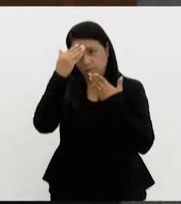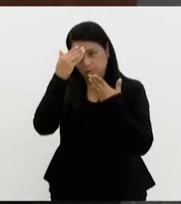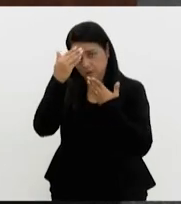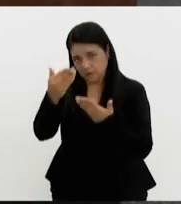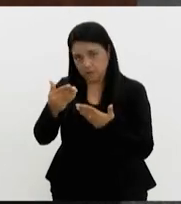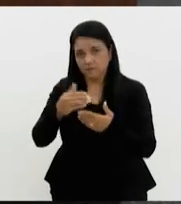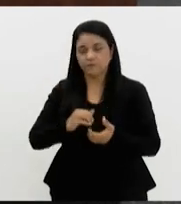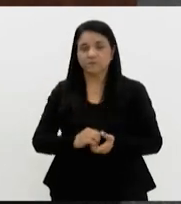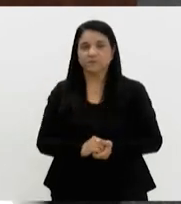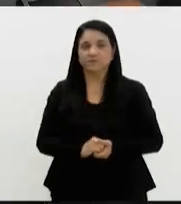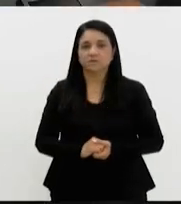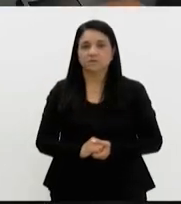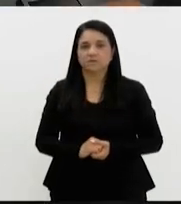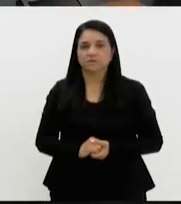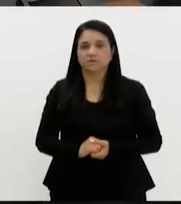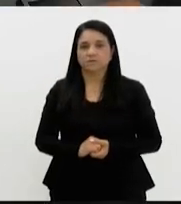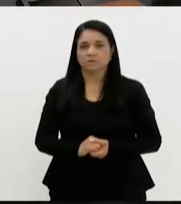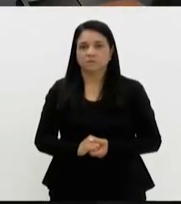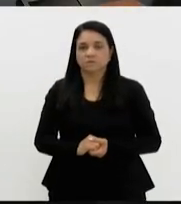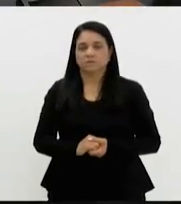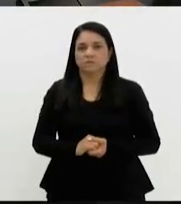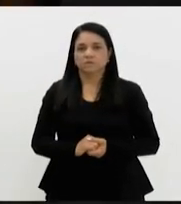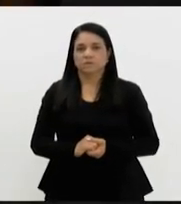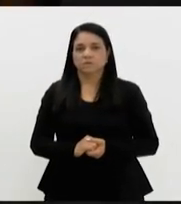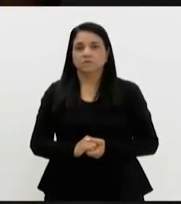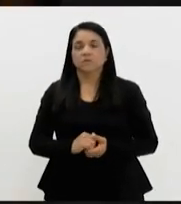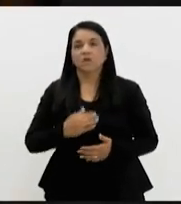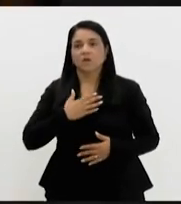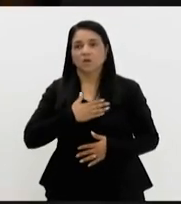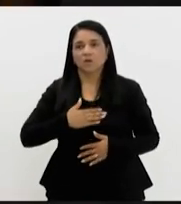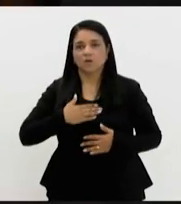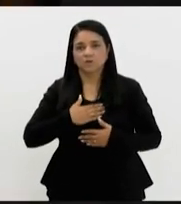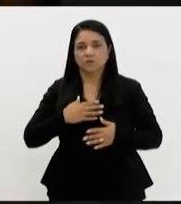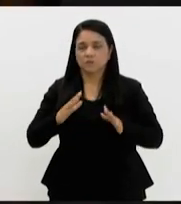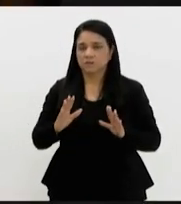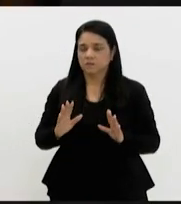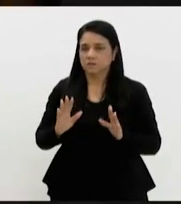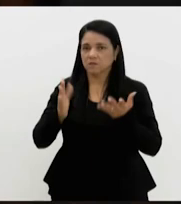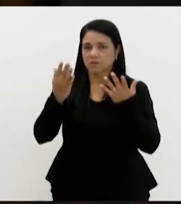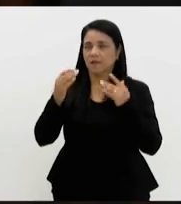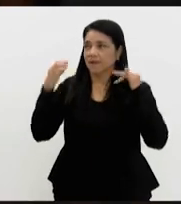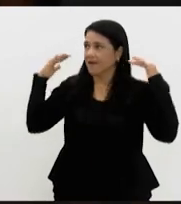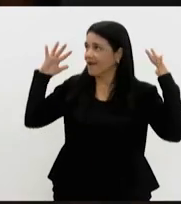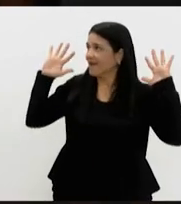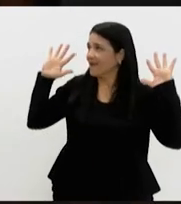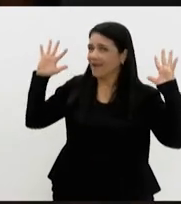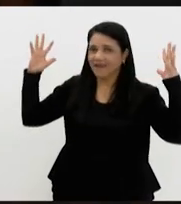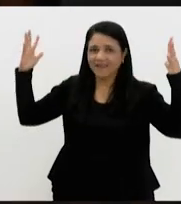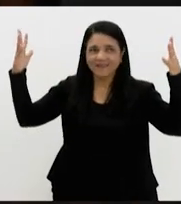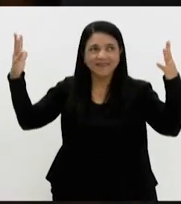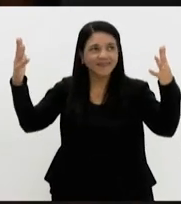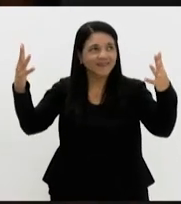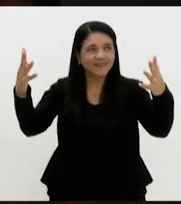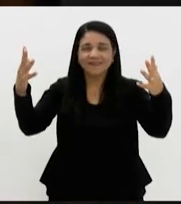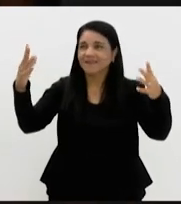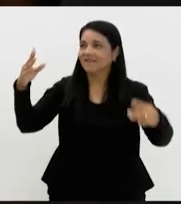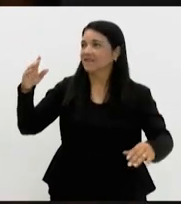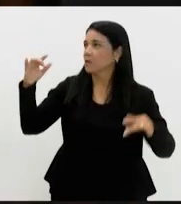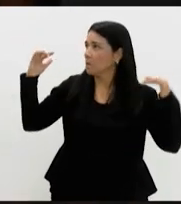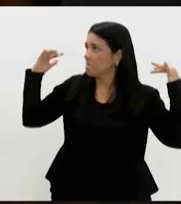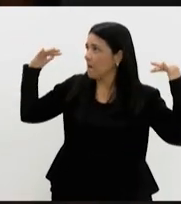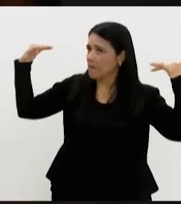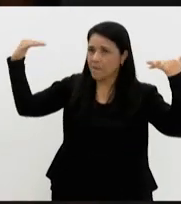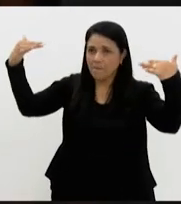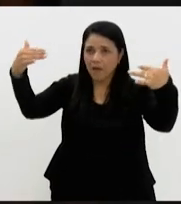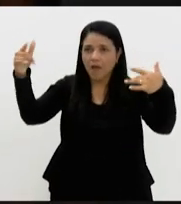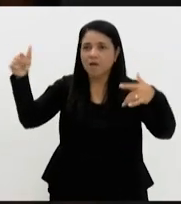obrigado, presidente. Obrigado. Gostaria de saudar a galeria que está fazendo a reivindicação